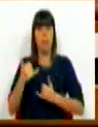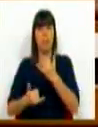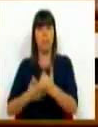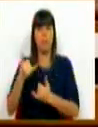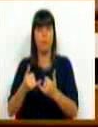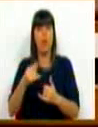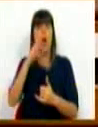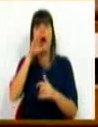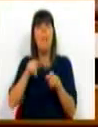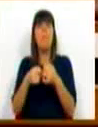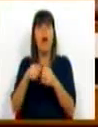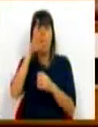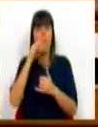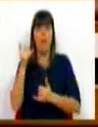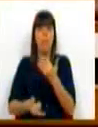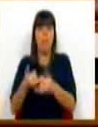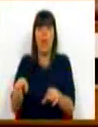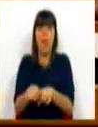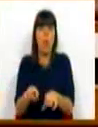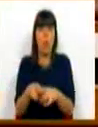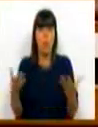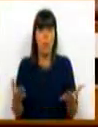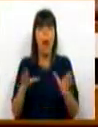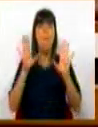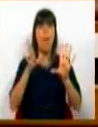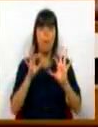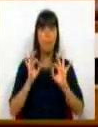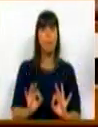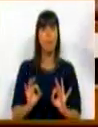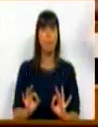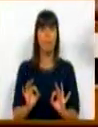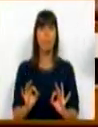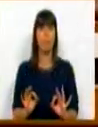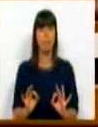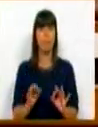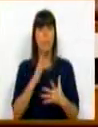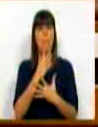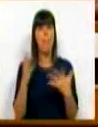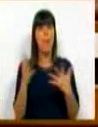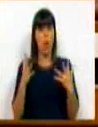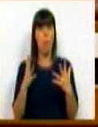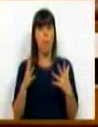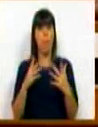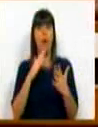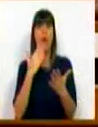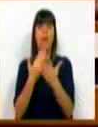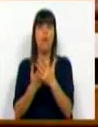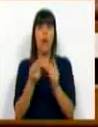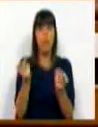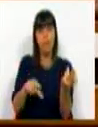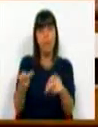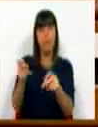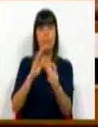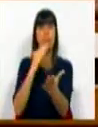partidos pelos governos. Porém, o que é certo é que, na maioria das vezes, os efeitos